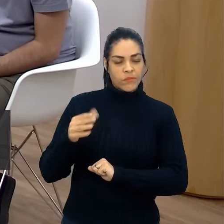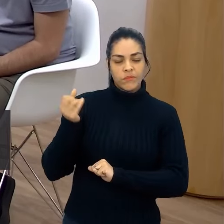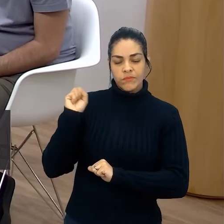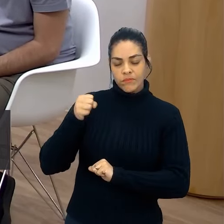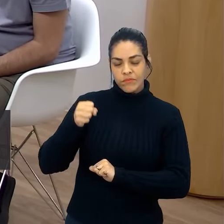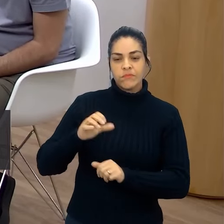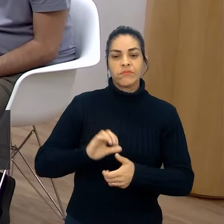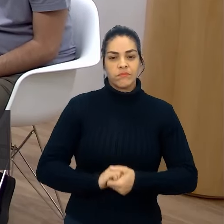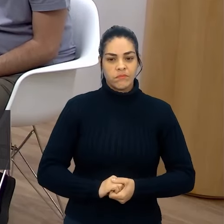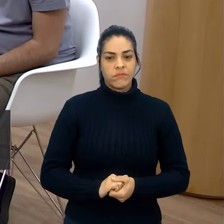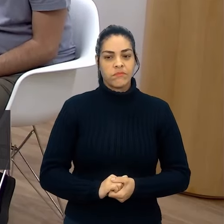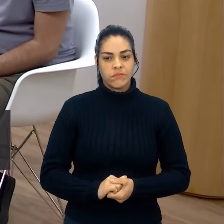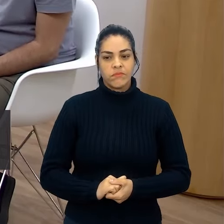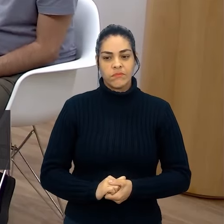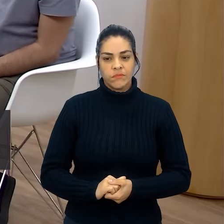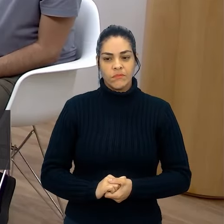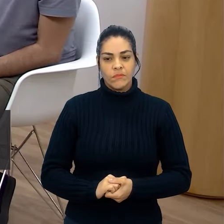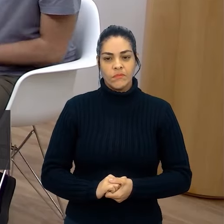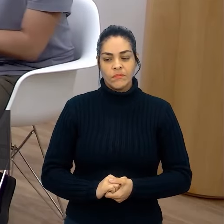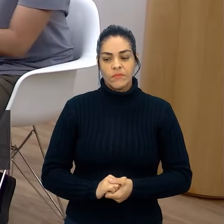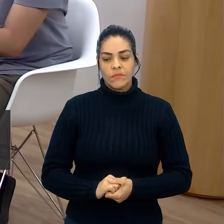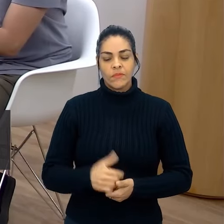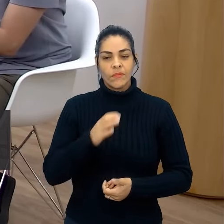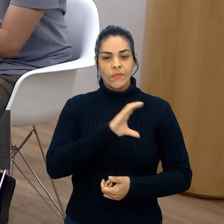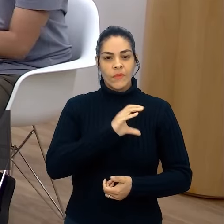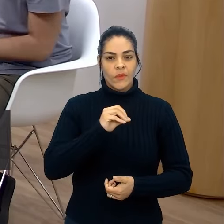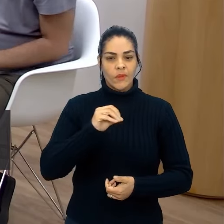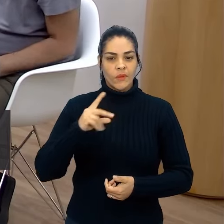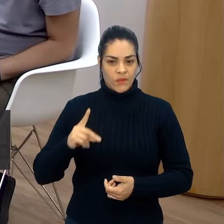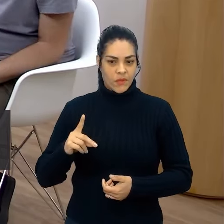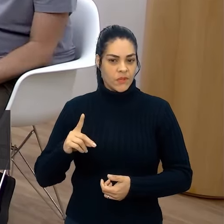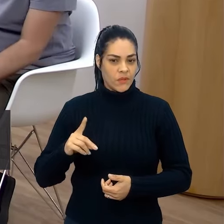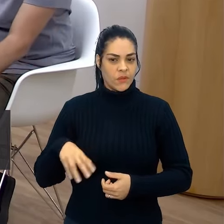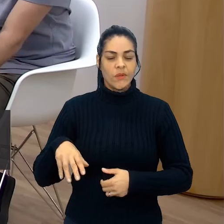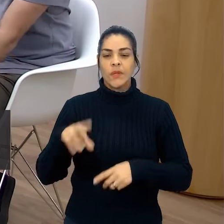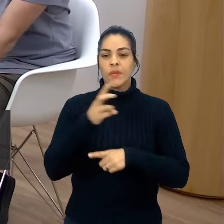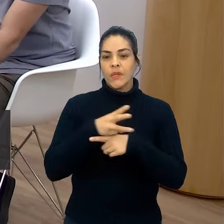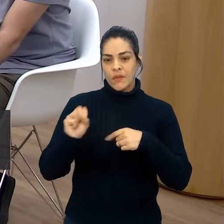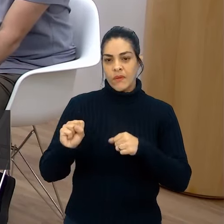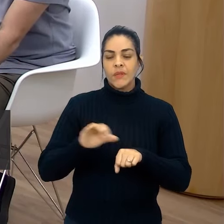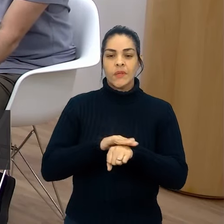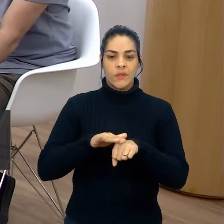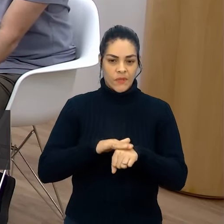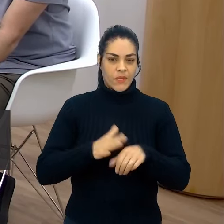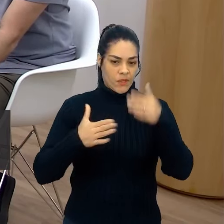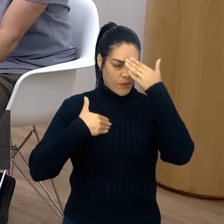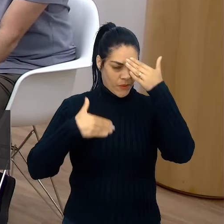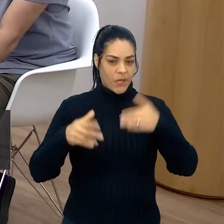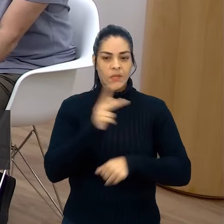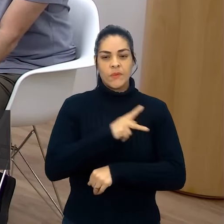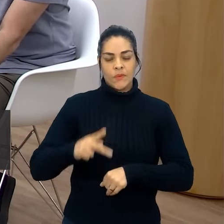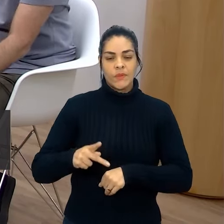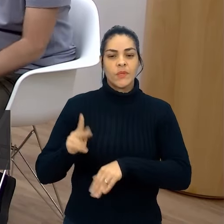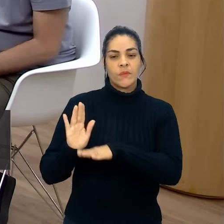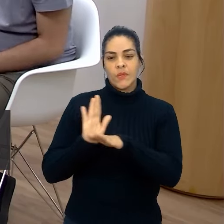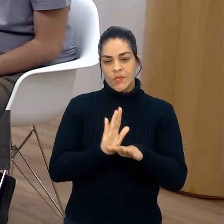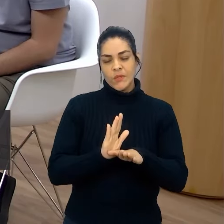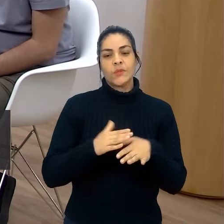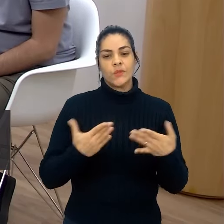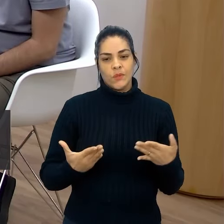sim. Uhum. E a gente leva para a coordenadora da IFAP, conversa com ela. Obrigado, professores, pelas contribuições, é isso